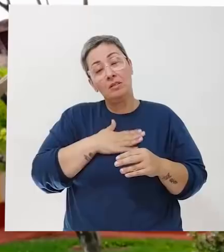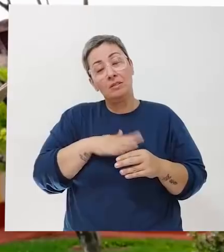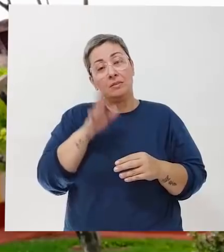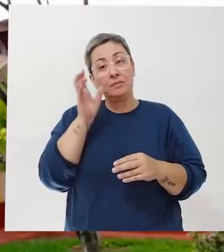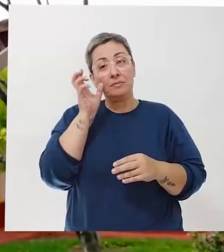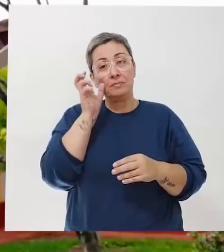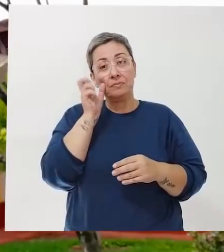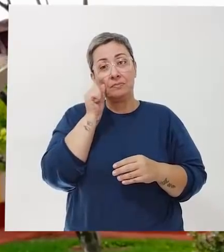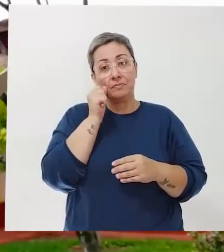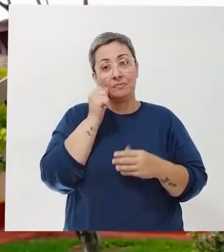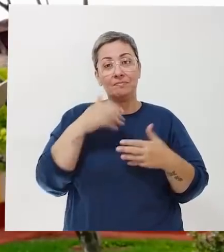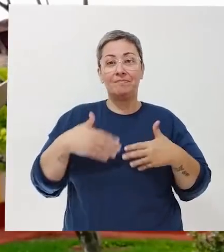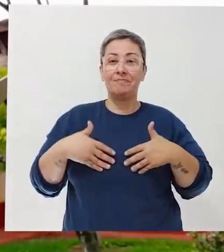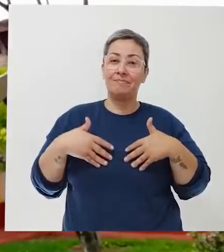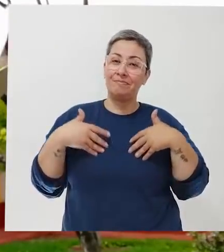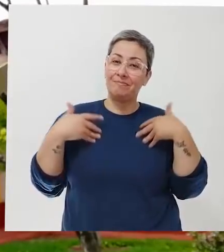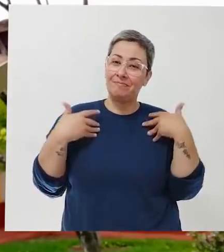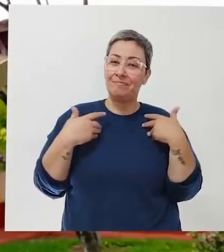descansou,